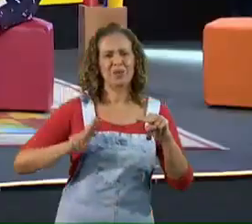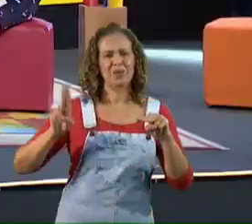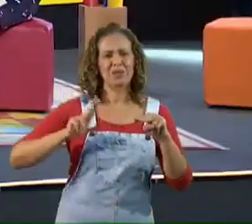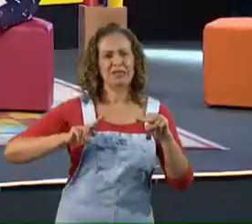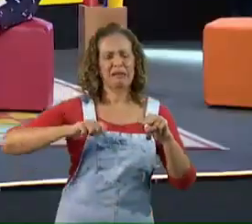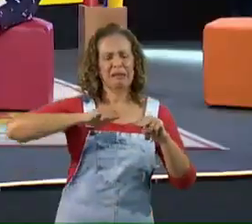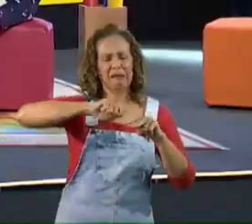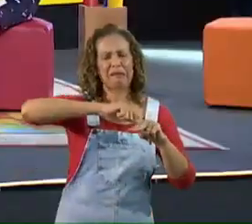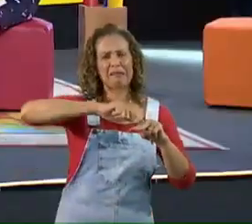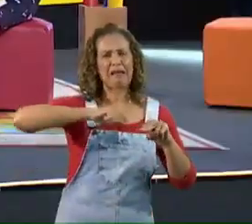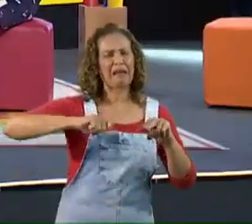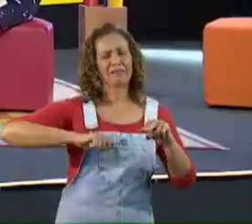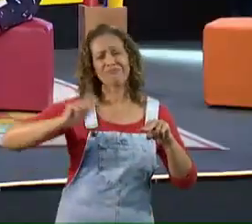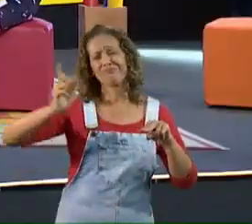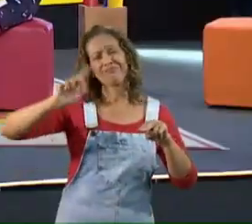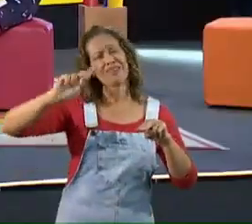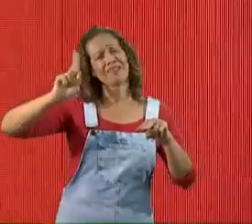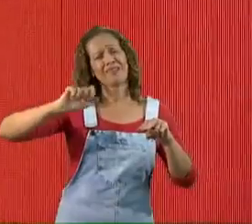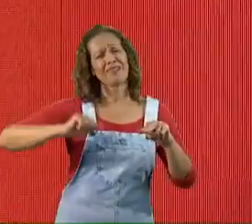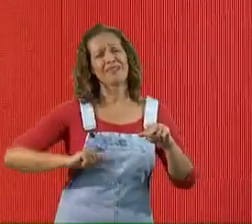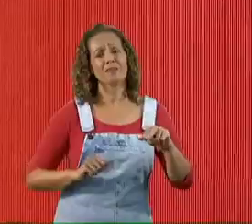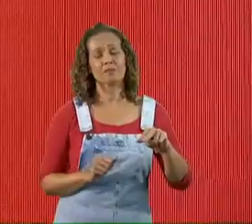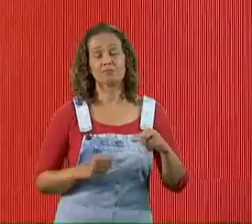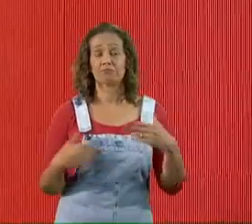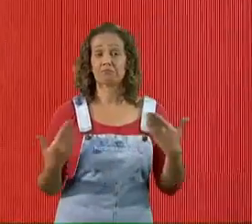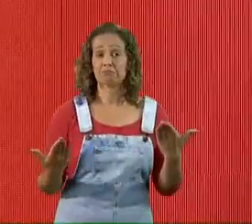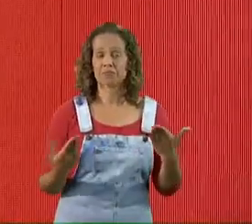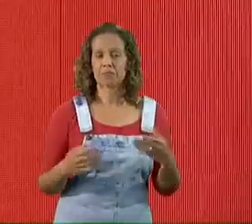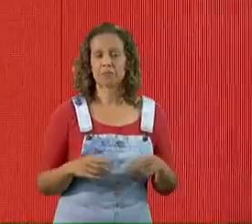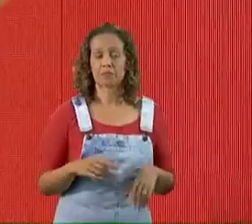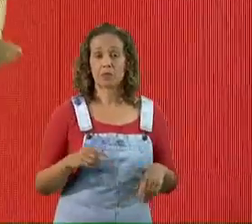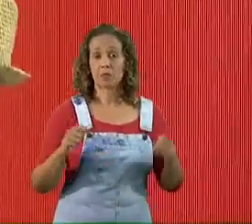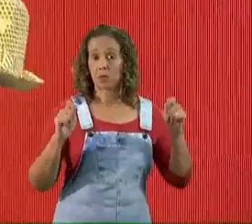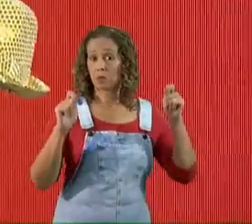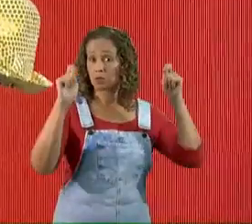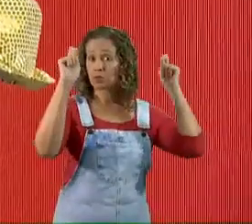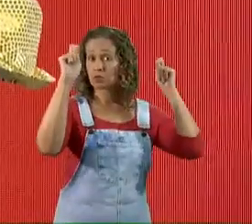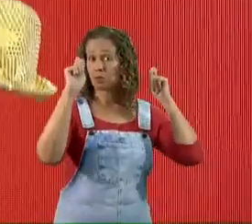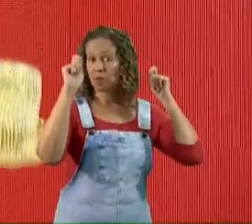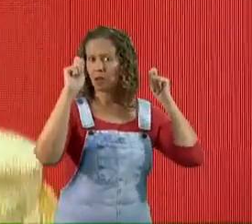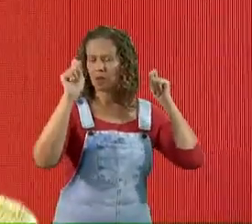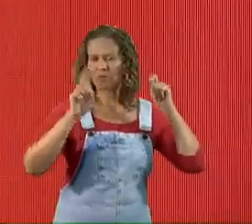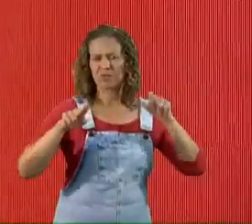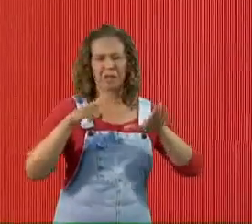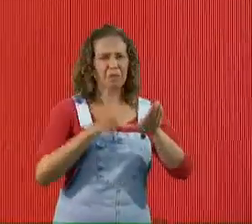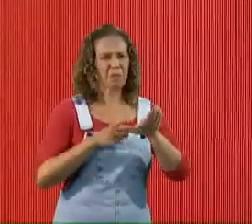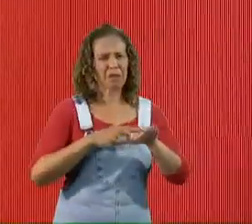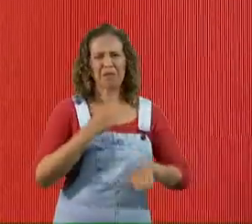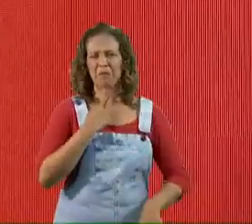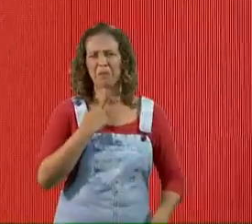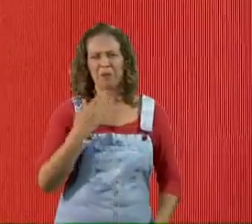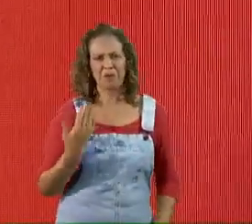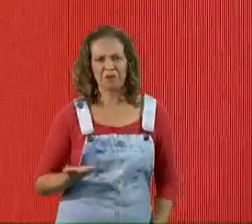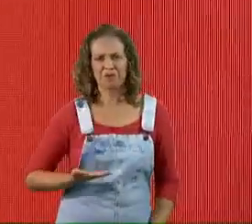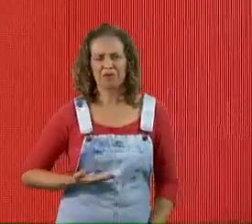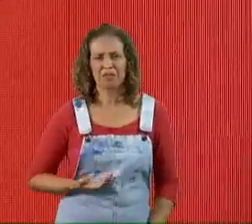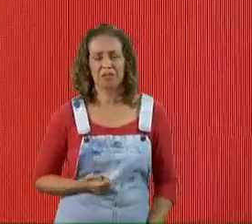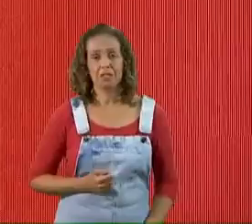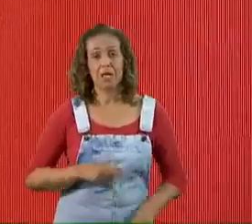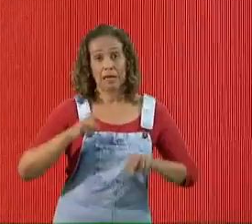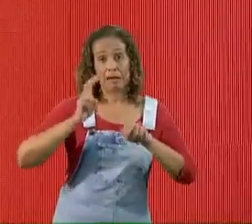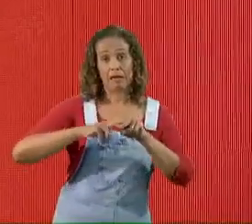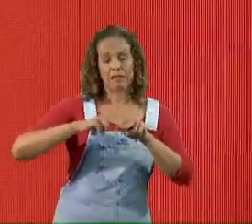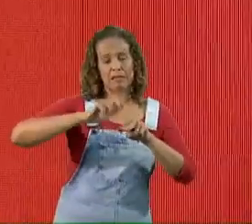riscar. Assim como o chapéu não pode ser usado no pé e a cadeira não pode ser usada para